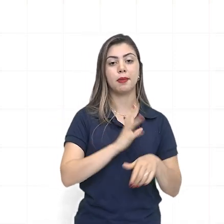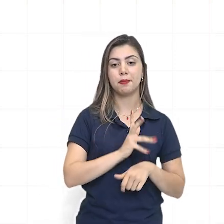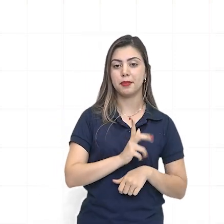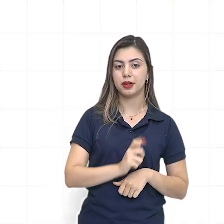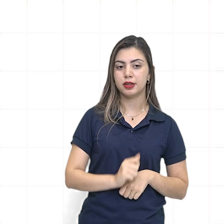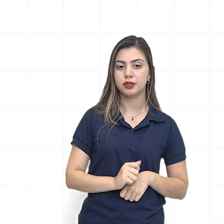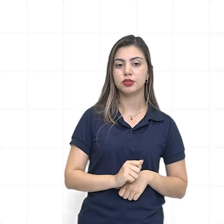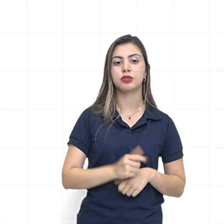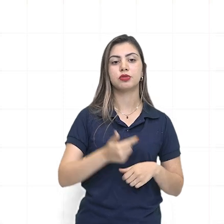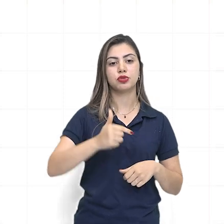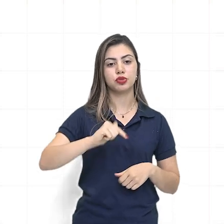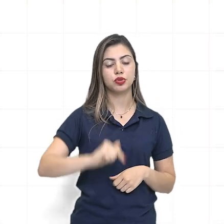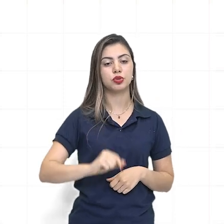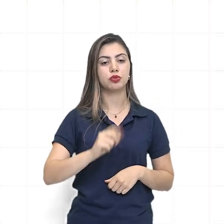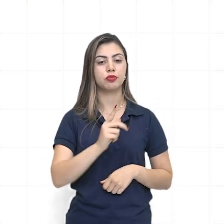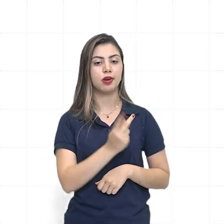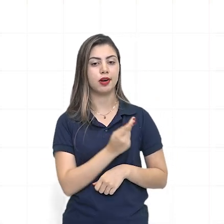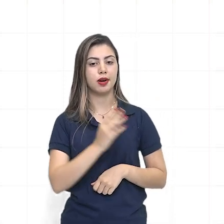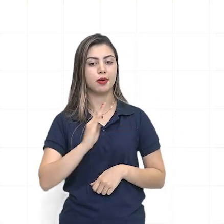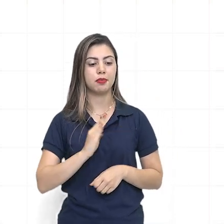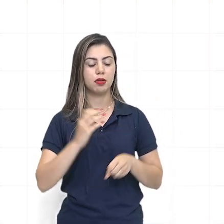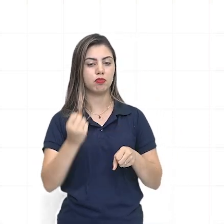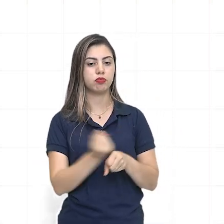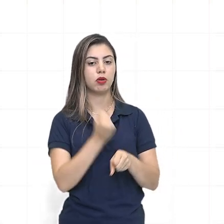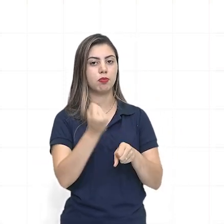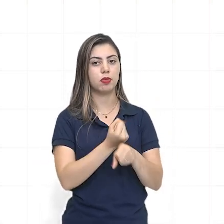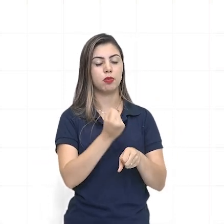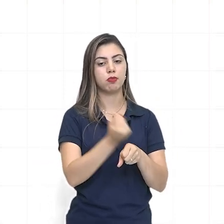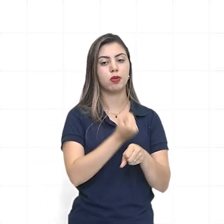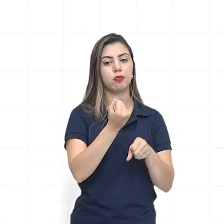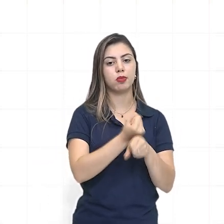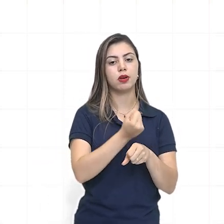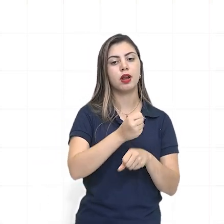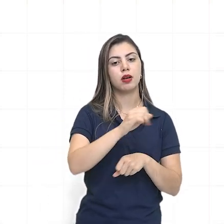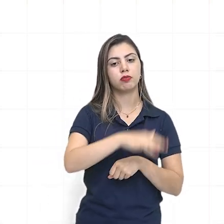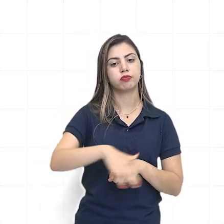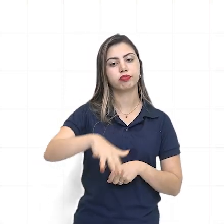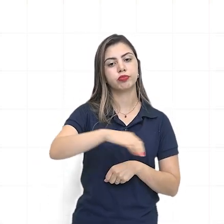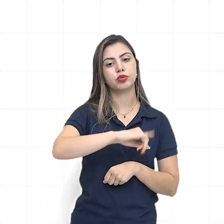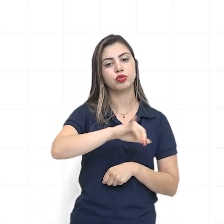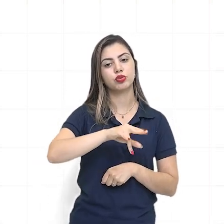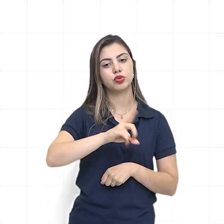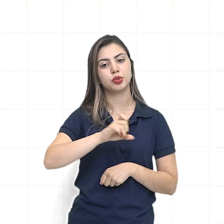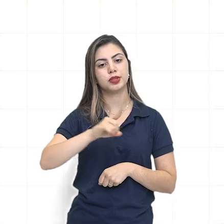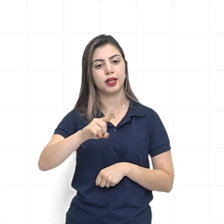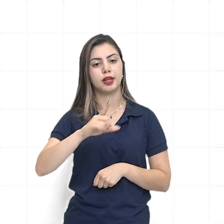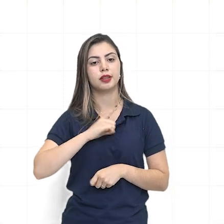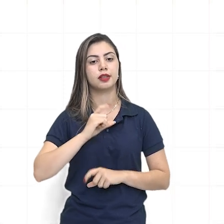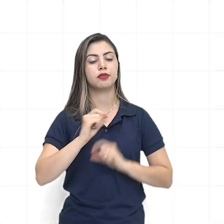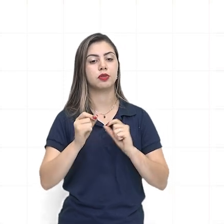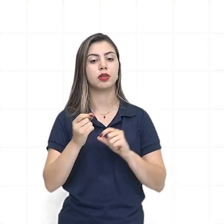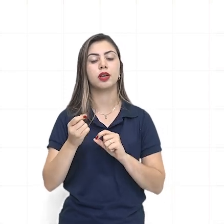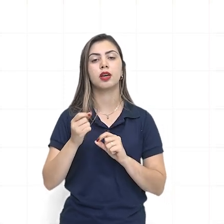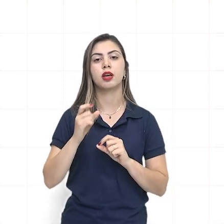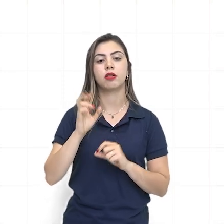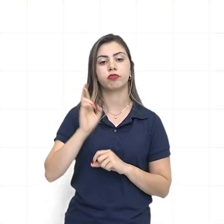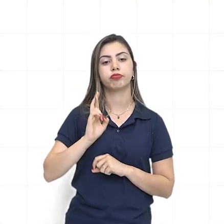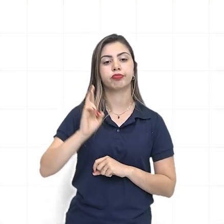reconstruíram o Estado hebraico na região de Judá, mantendo-se sob o domínio persa.